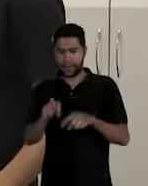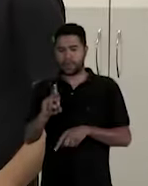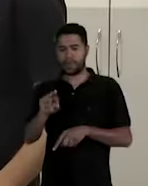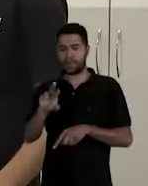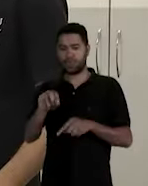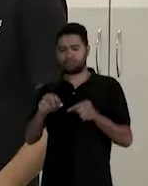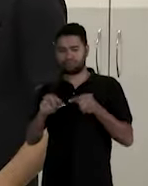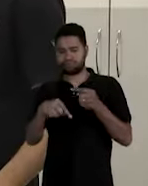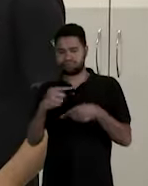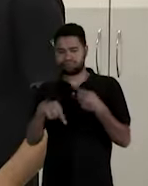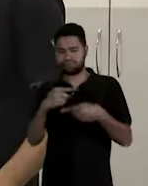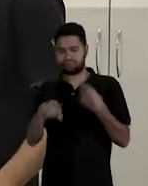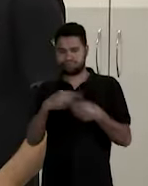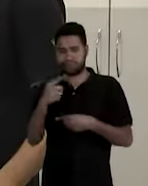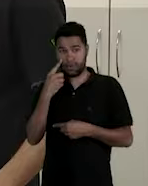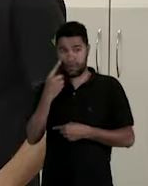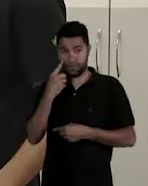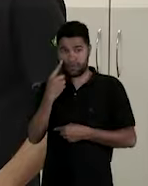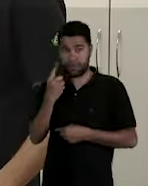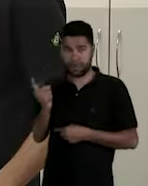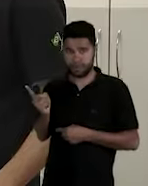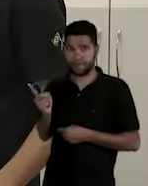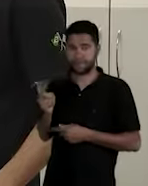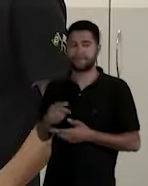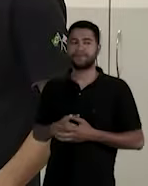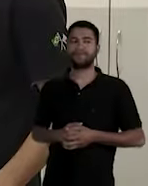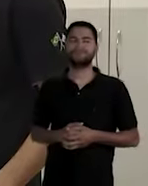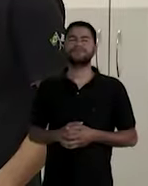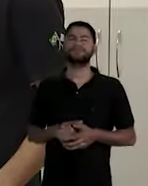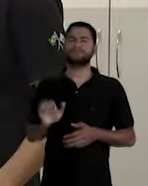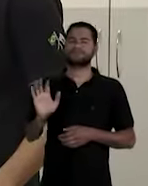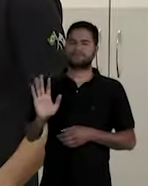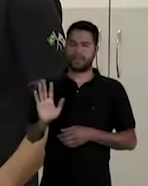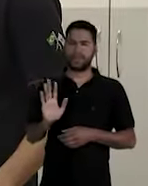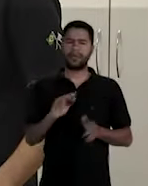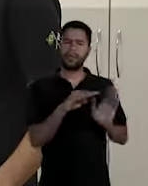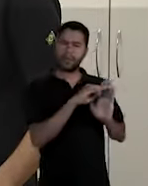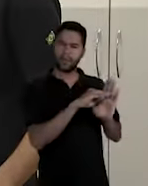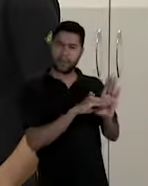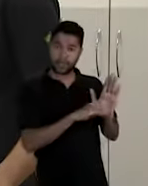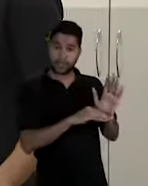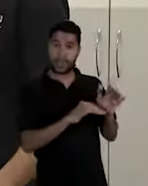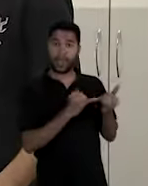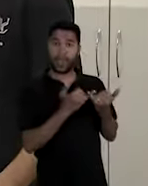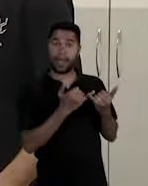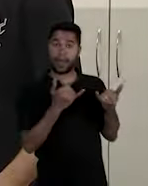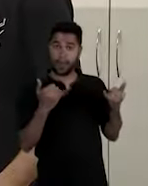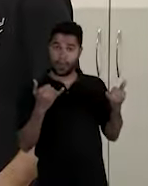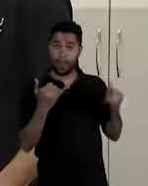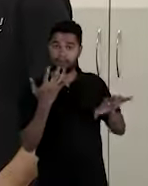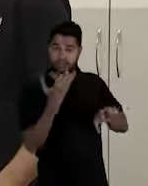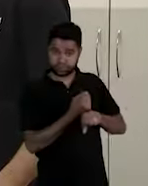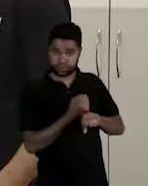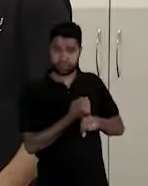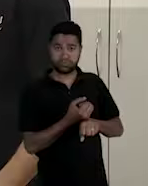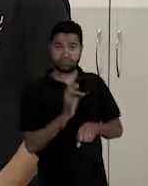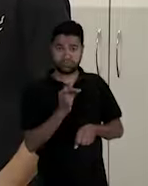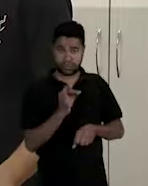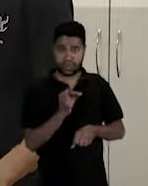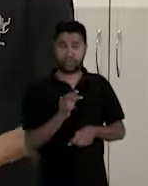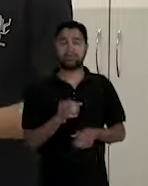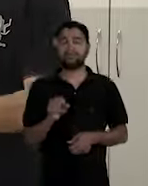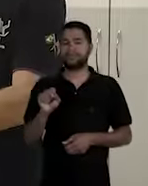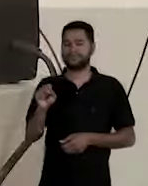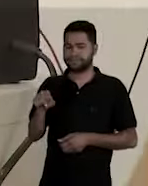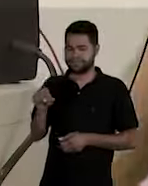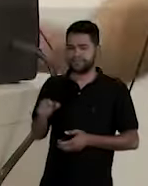girar. Vamos ligar para poder ver? Então, o princípio é o eletromagnetismo. Exatamente. Vamos ligar sim para a